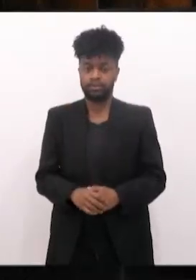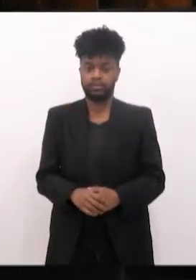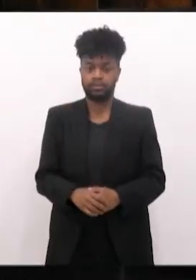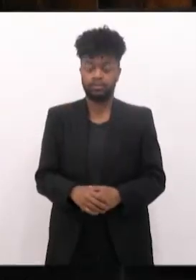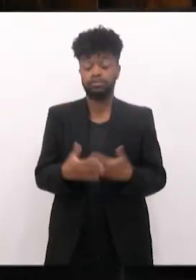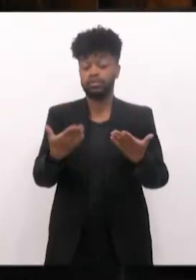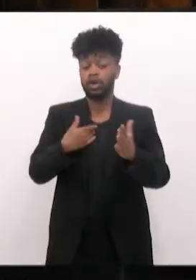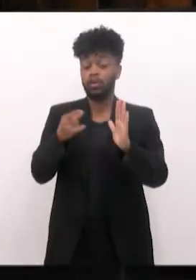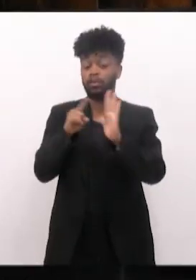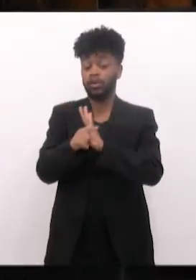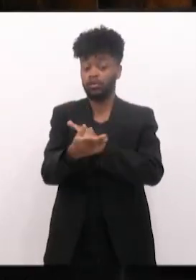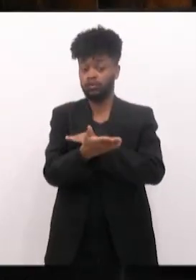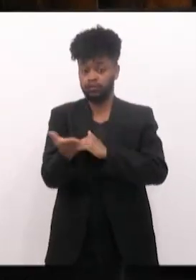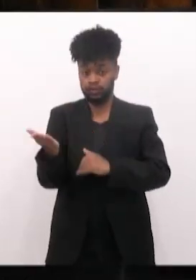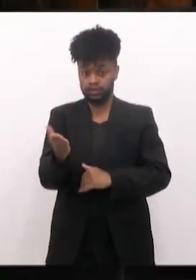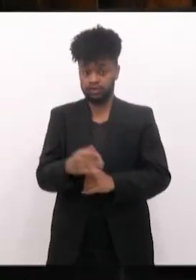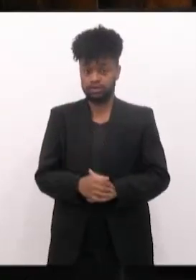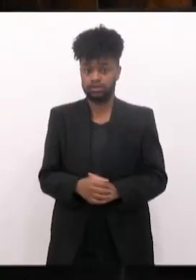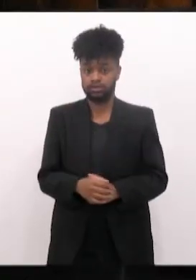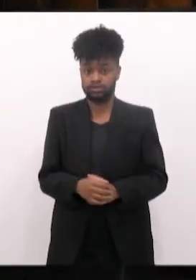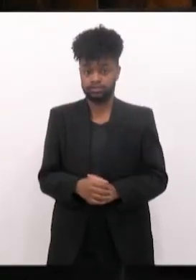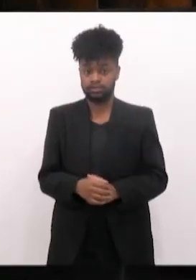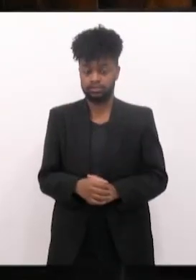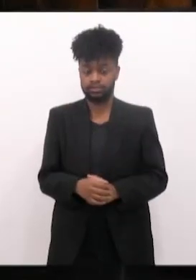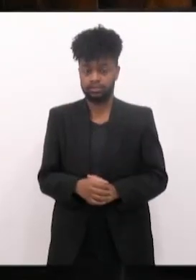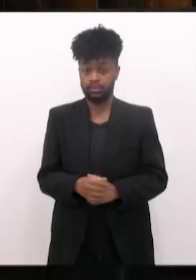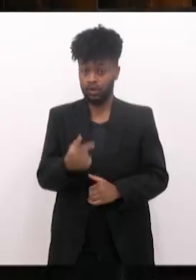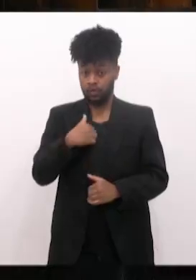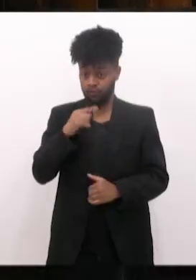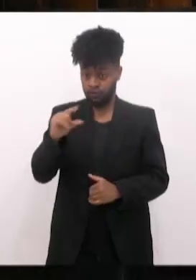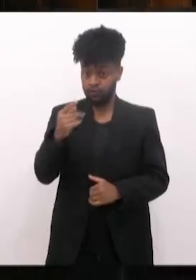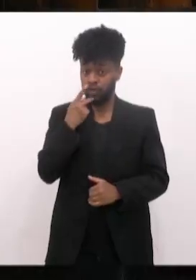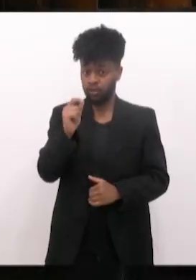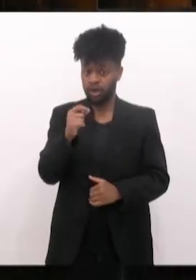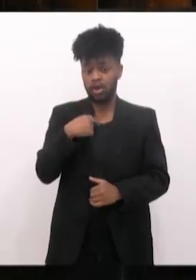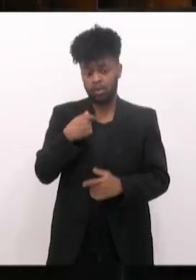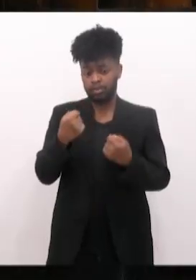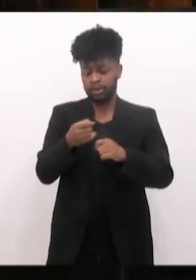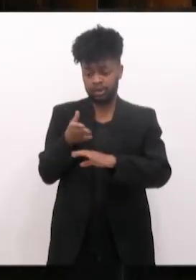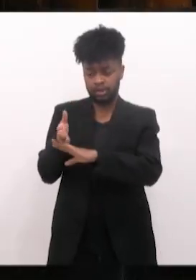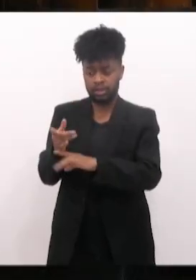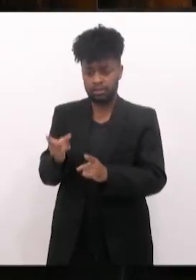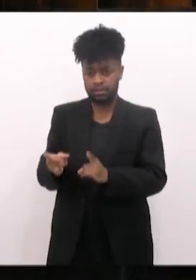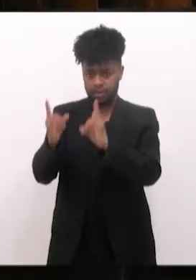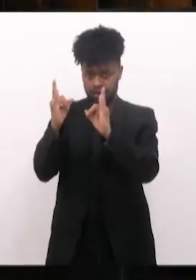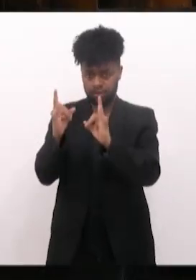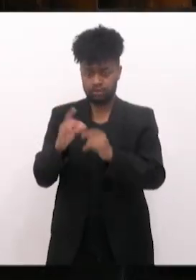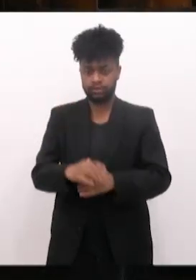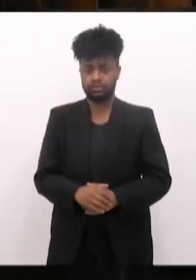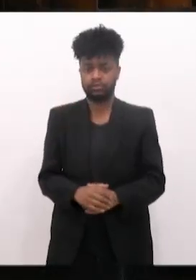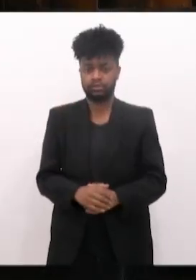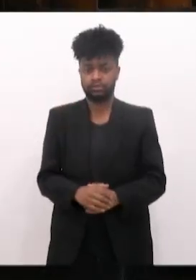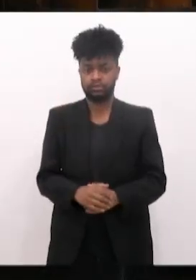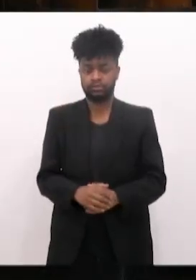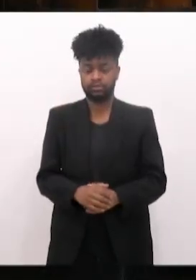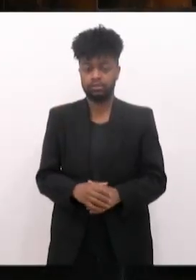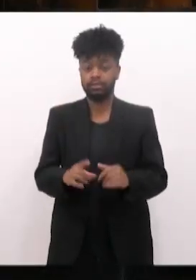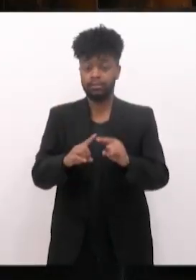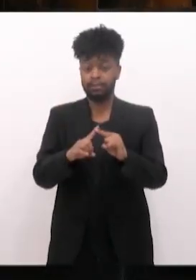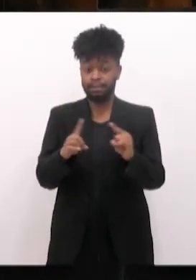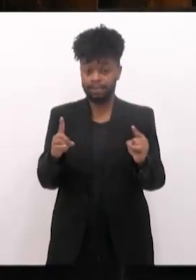E aí eu pergunto a vocês, saí dali e falei, ó, preciso ir lá no Predinho. Na pauta de hoje em regime de urgência.